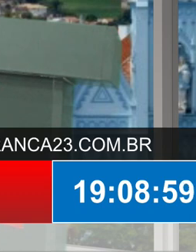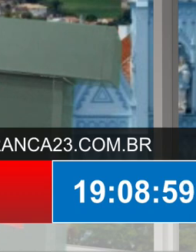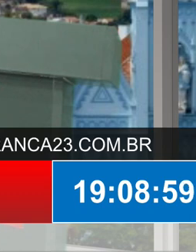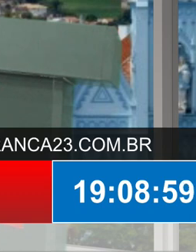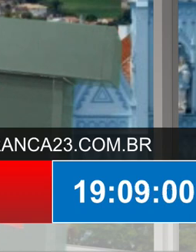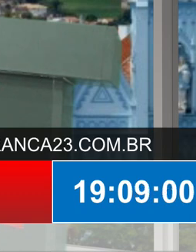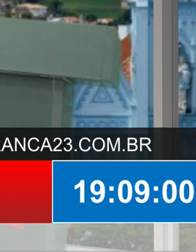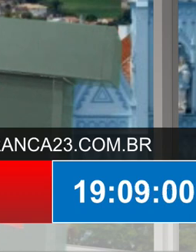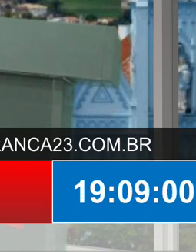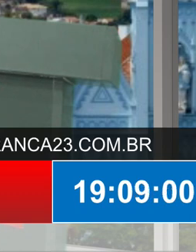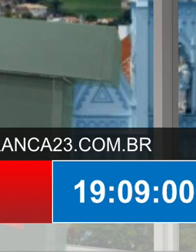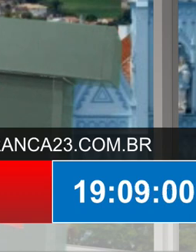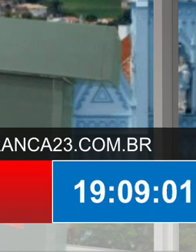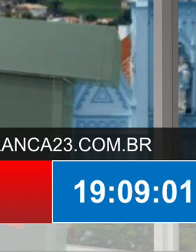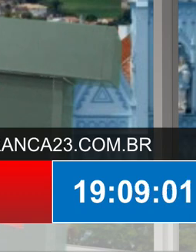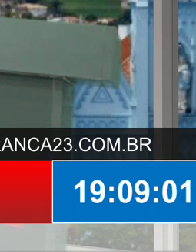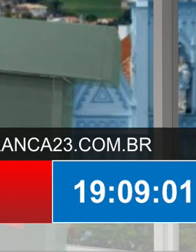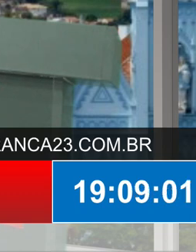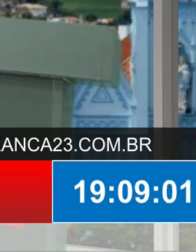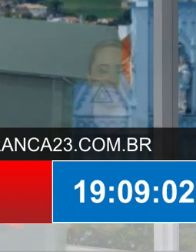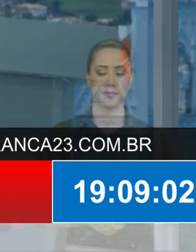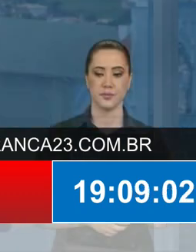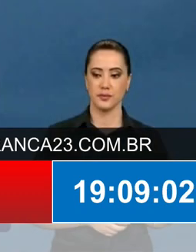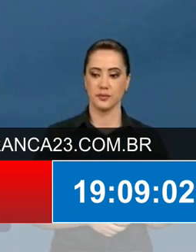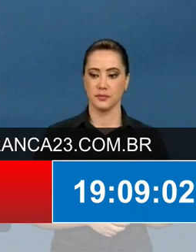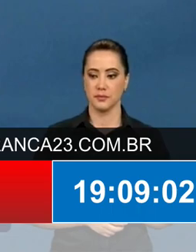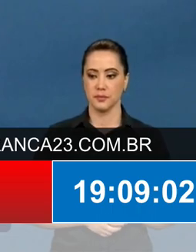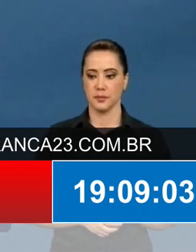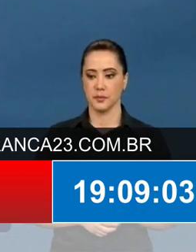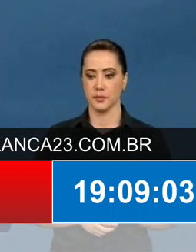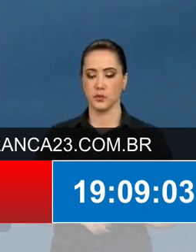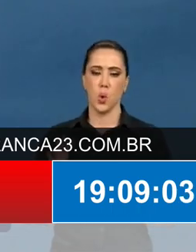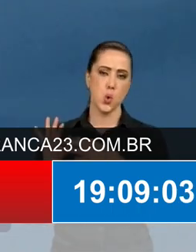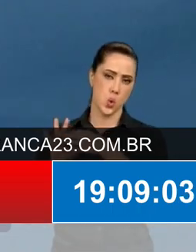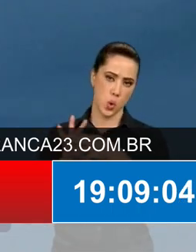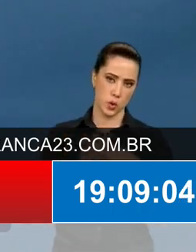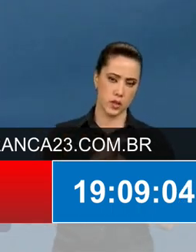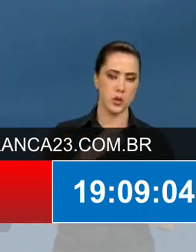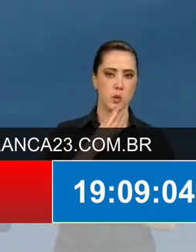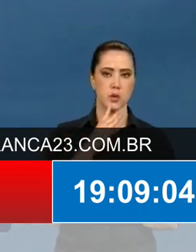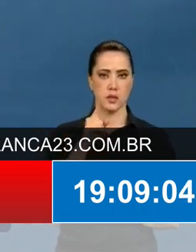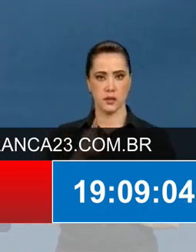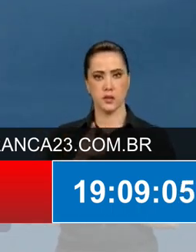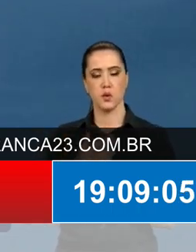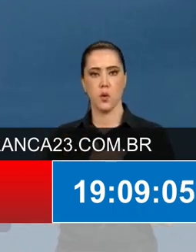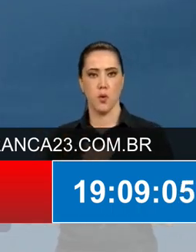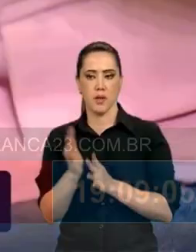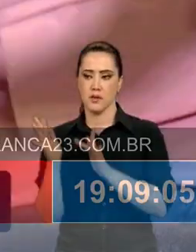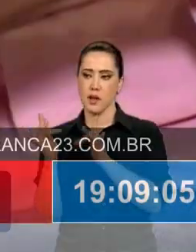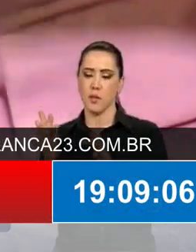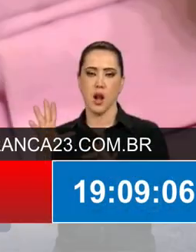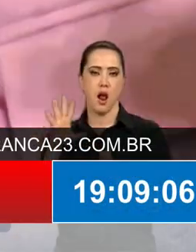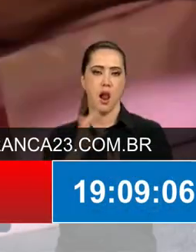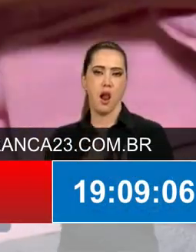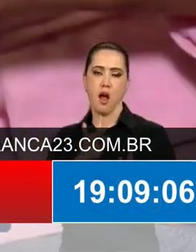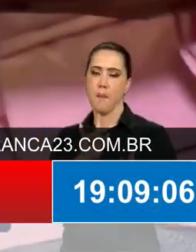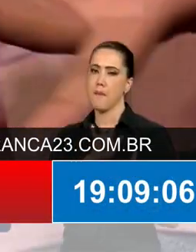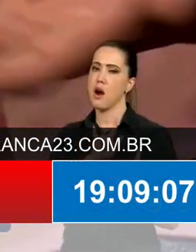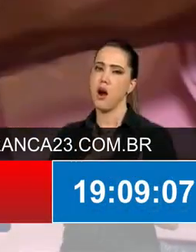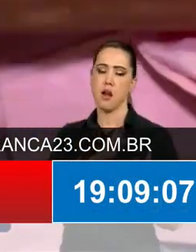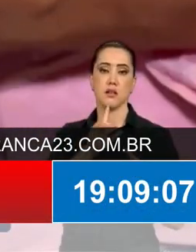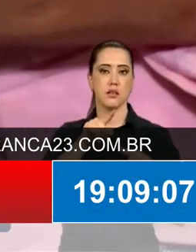Namoro Legal. Tem dica muito interessante, veja. O enredo é conhecido. No início, um namorado apaixonado, um pouco